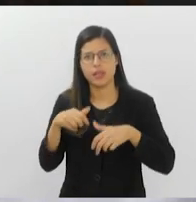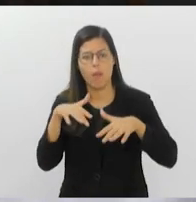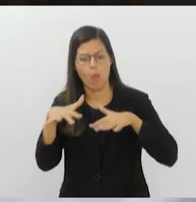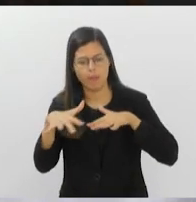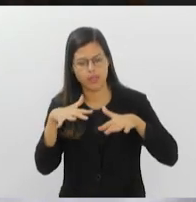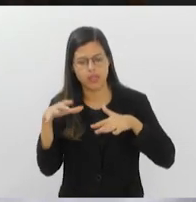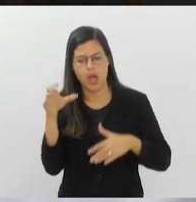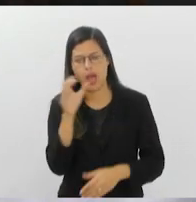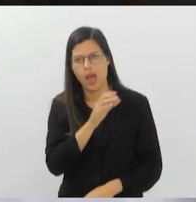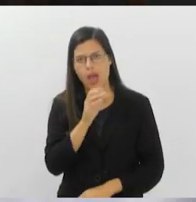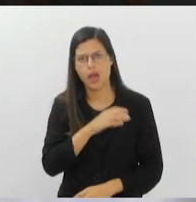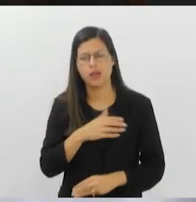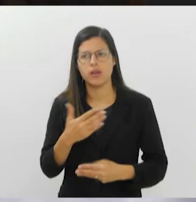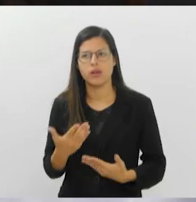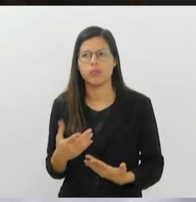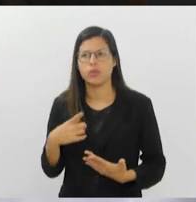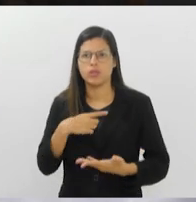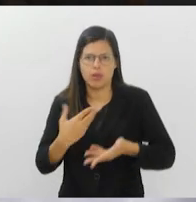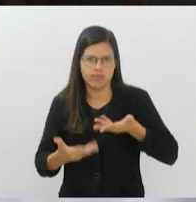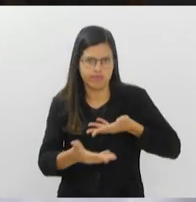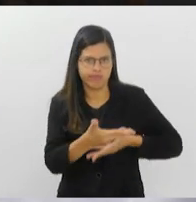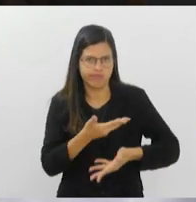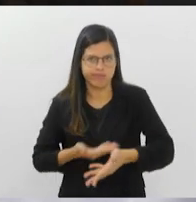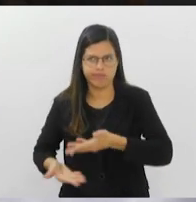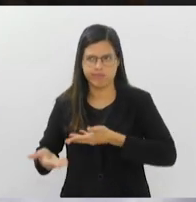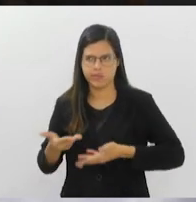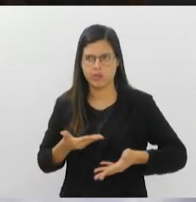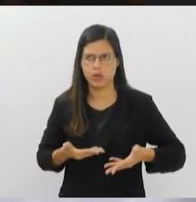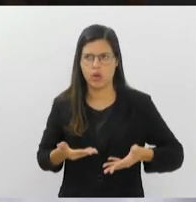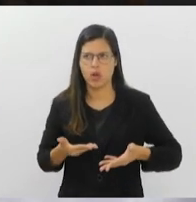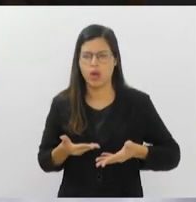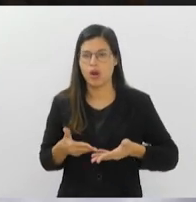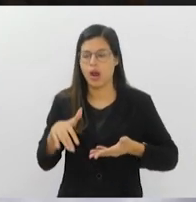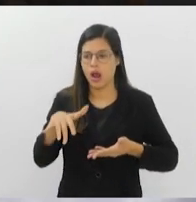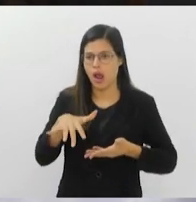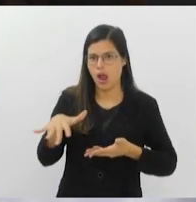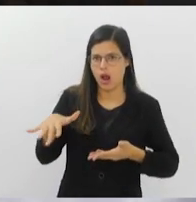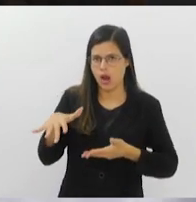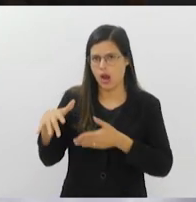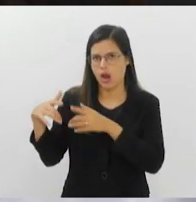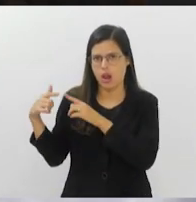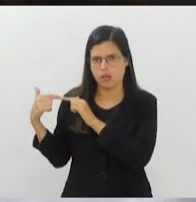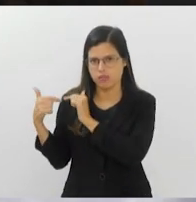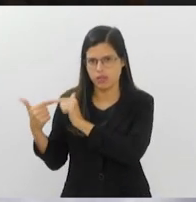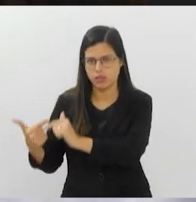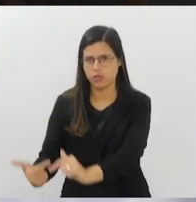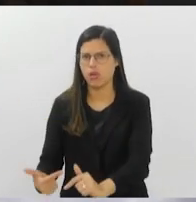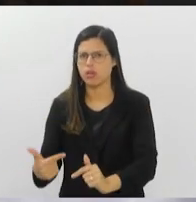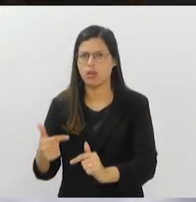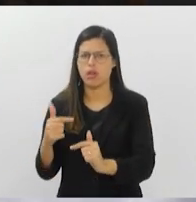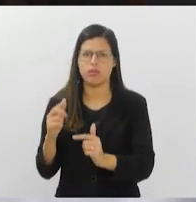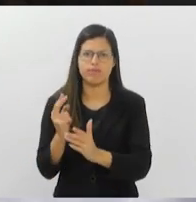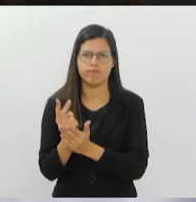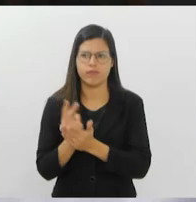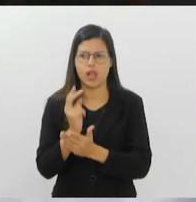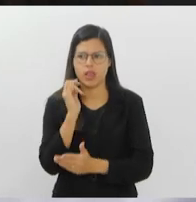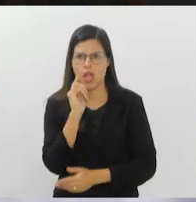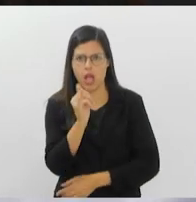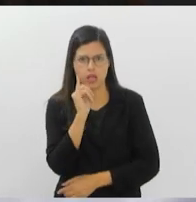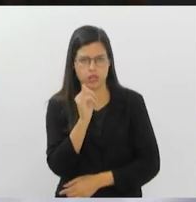com rapidez, ter uma troca. O campo conservador está o tempo inteiro produzindo narrativas falsas,